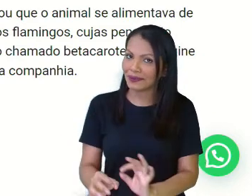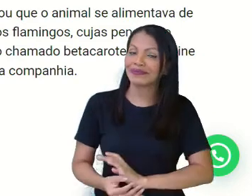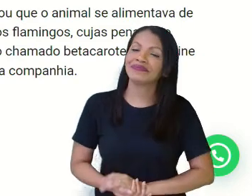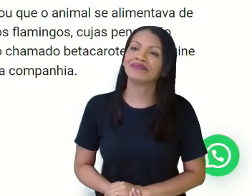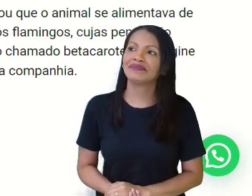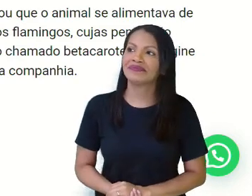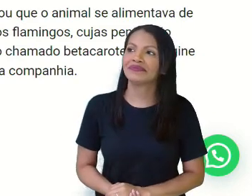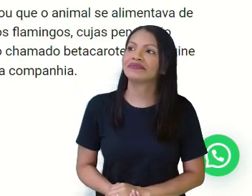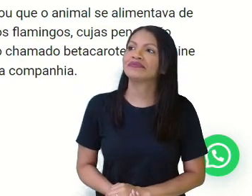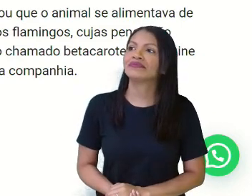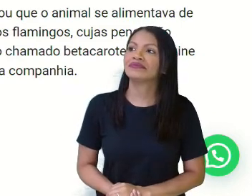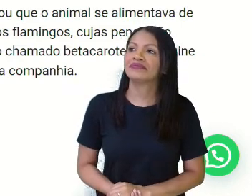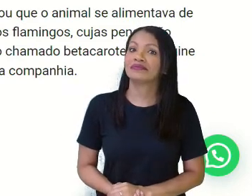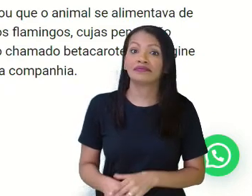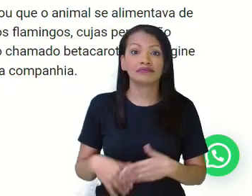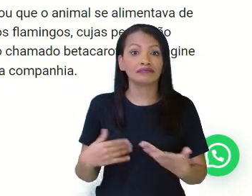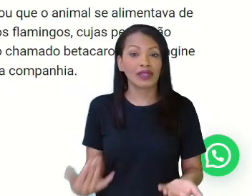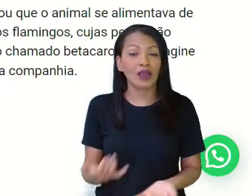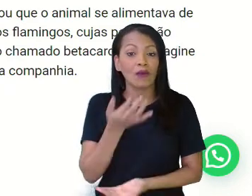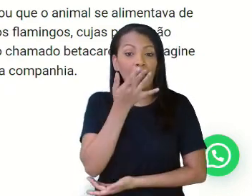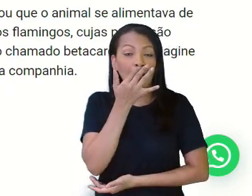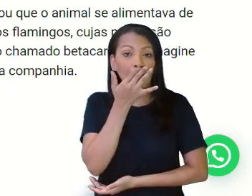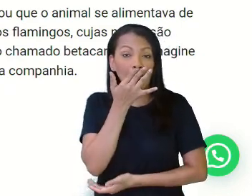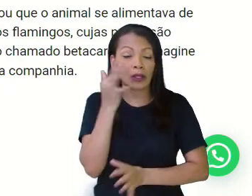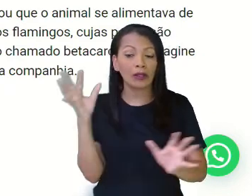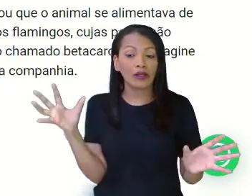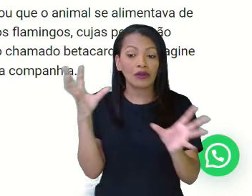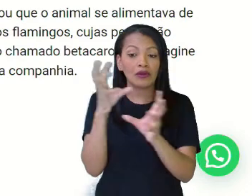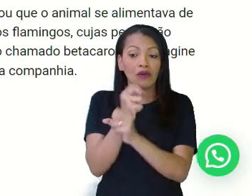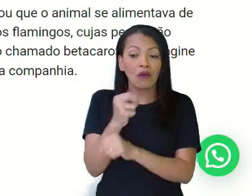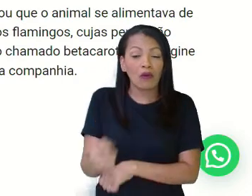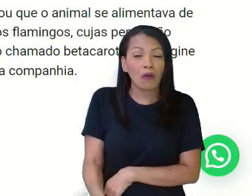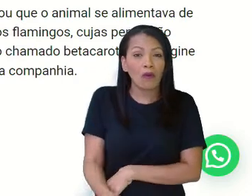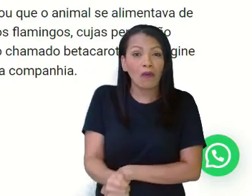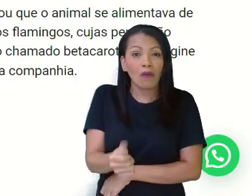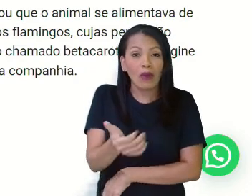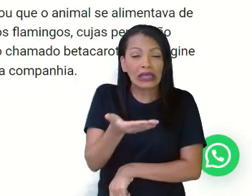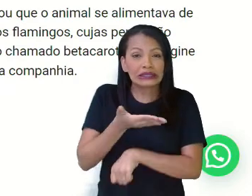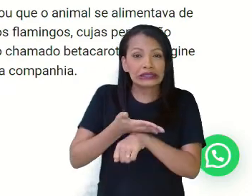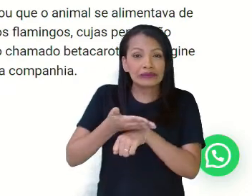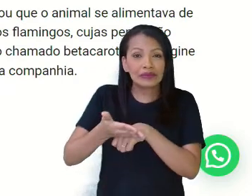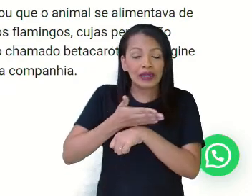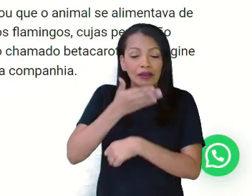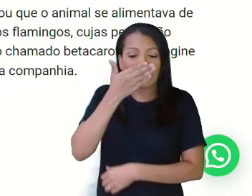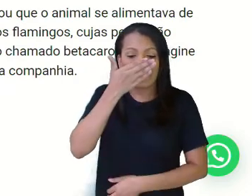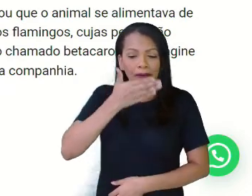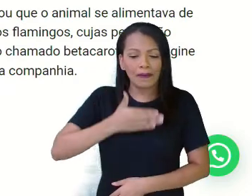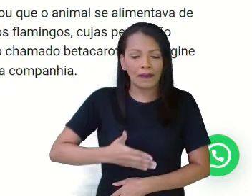apresentando. A coloração mais clara ou quase branca da plumagem da barriga